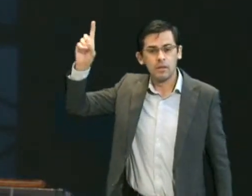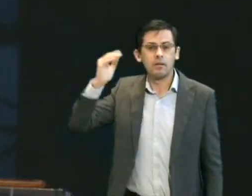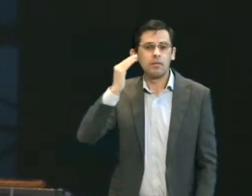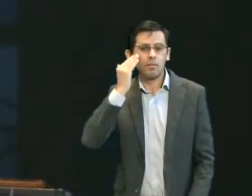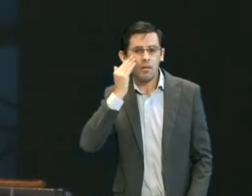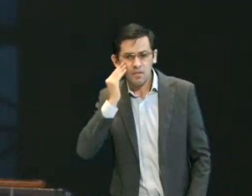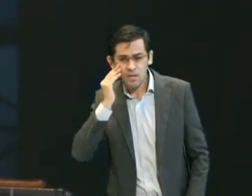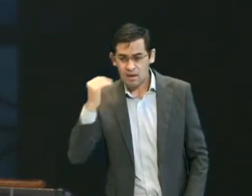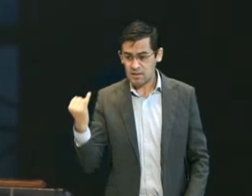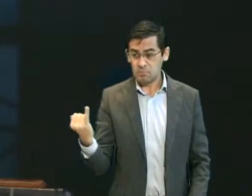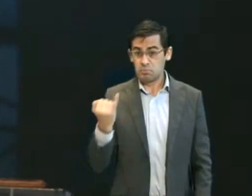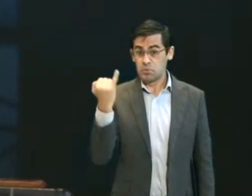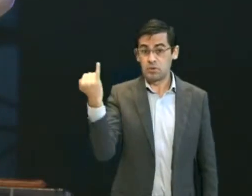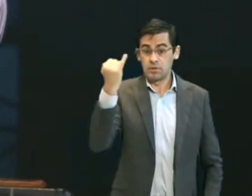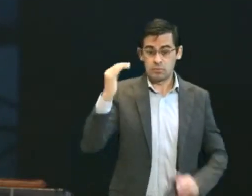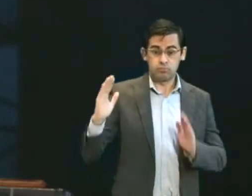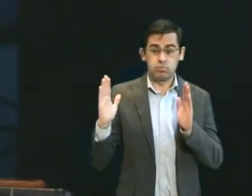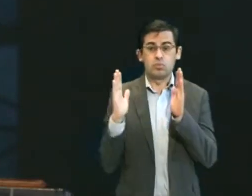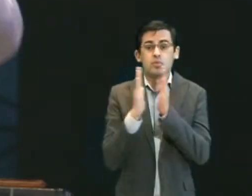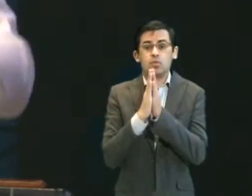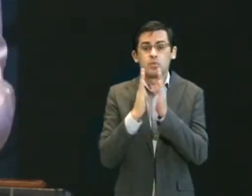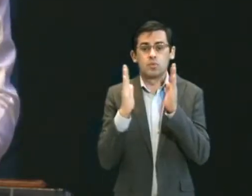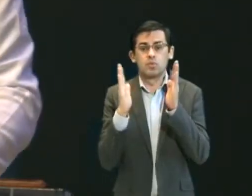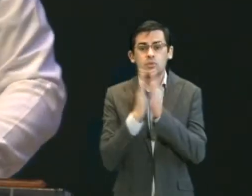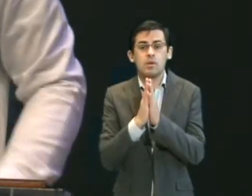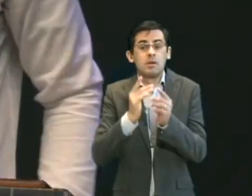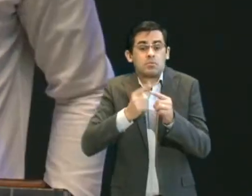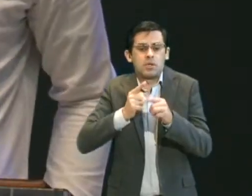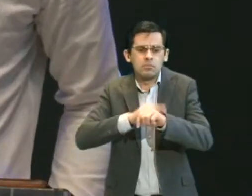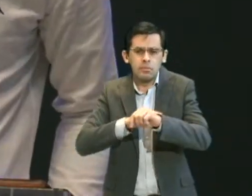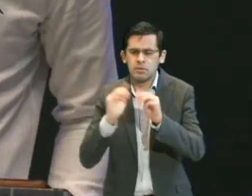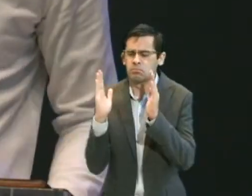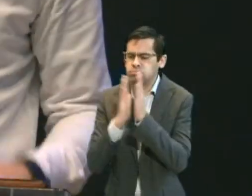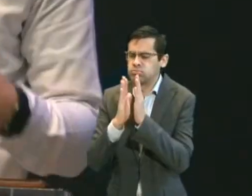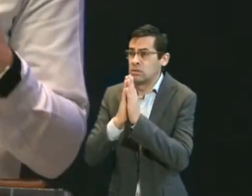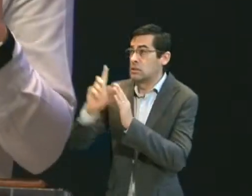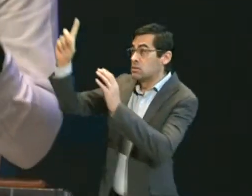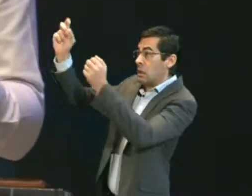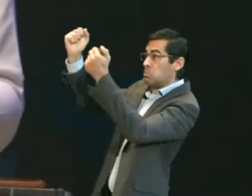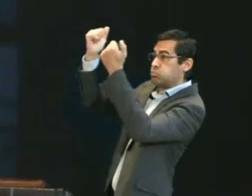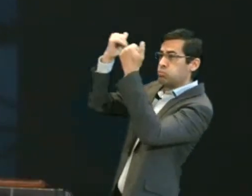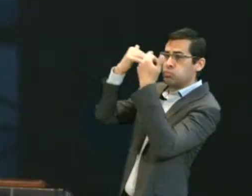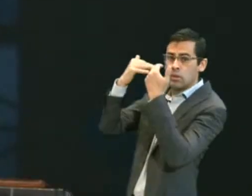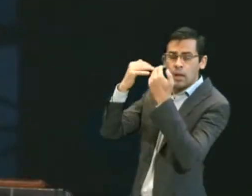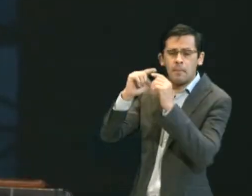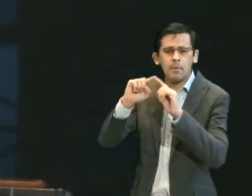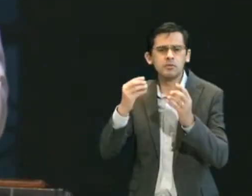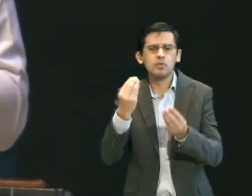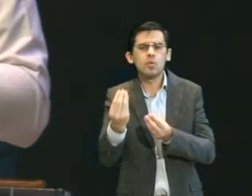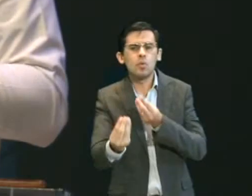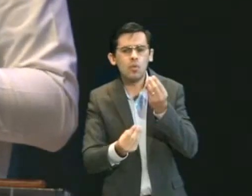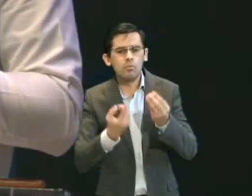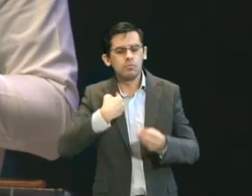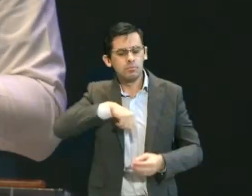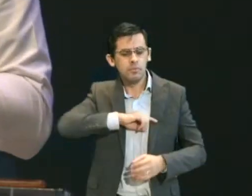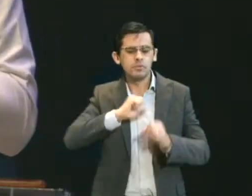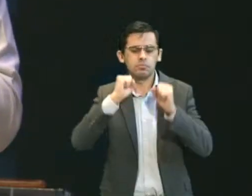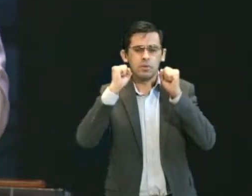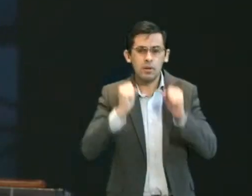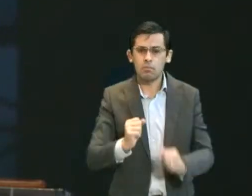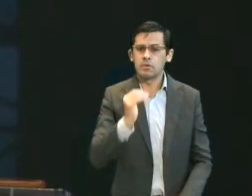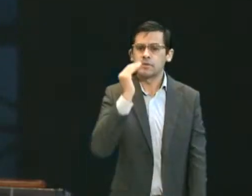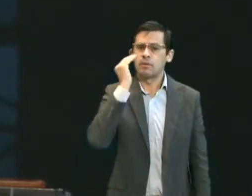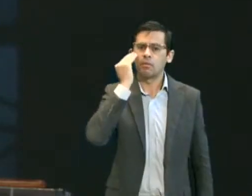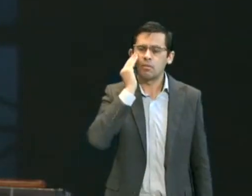a oração quanto uma bênção do Senhor. Mas como que nós podemos enxergar